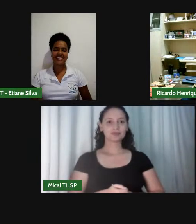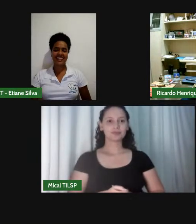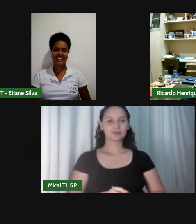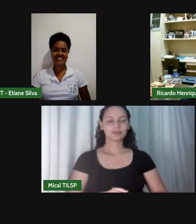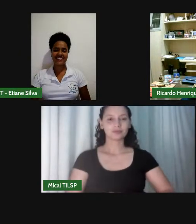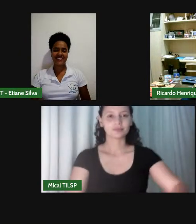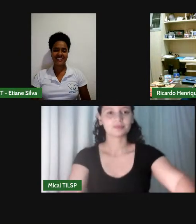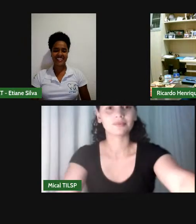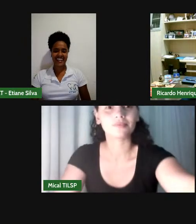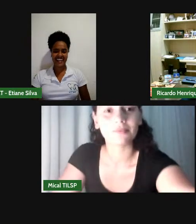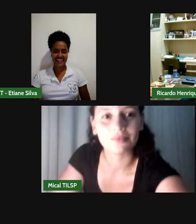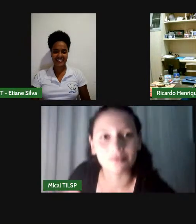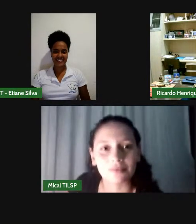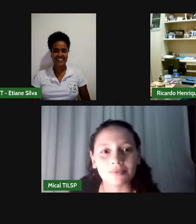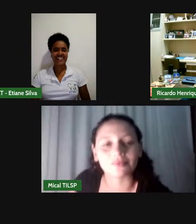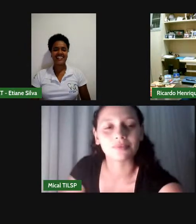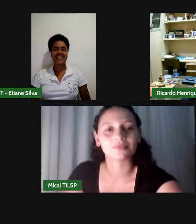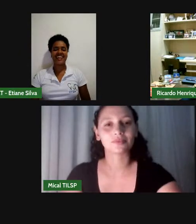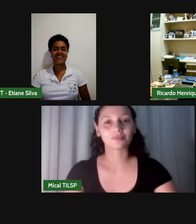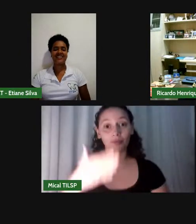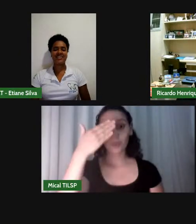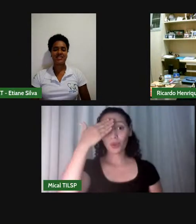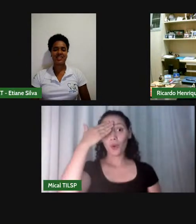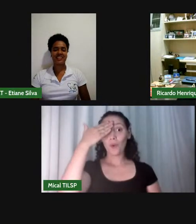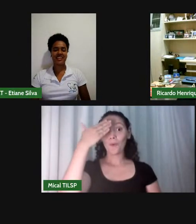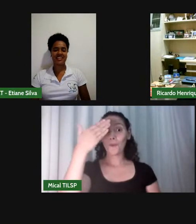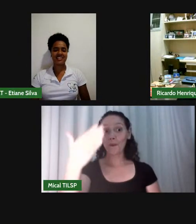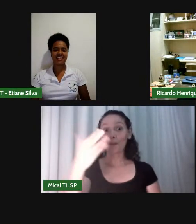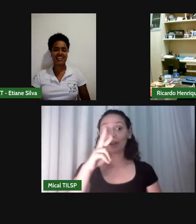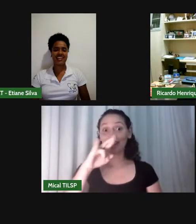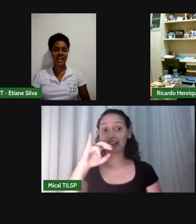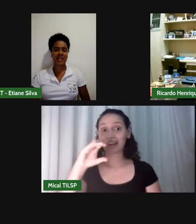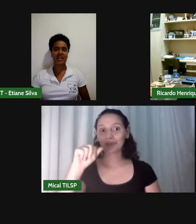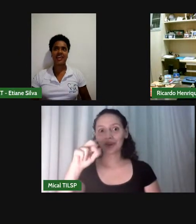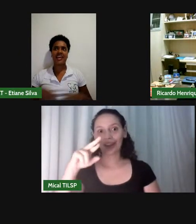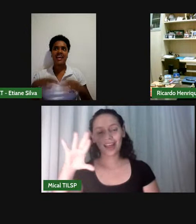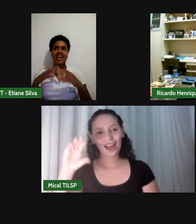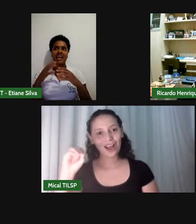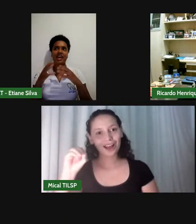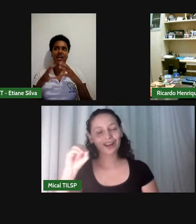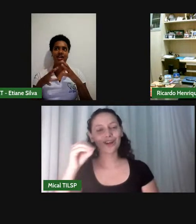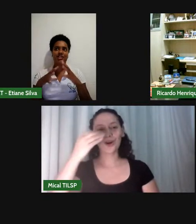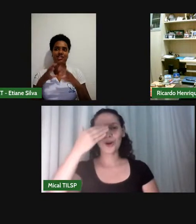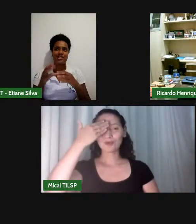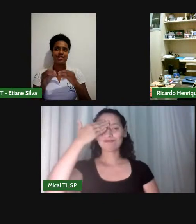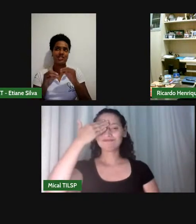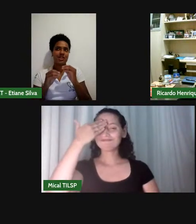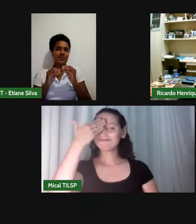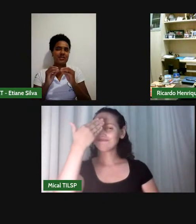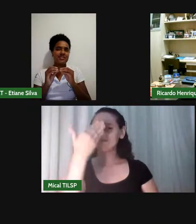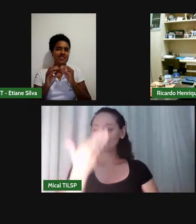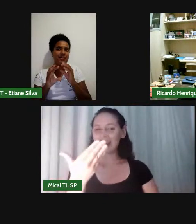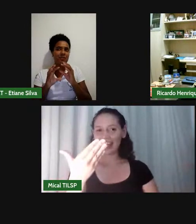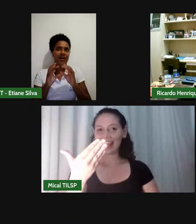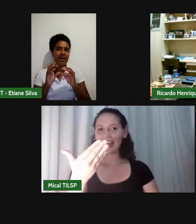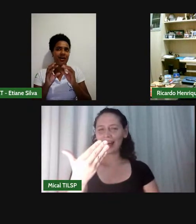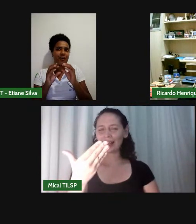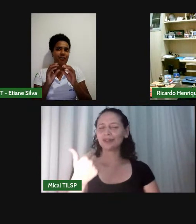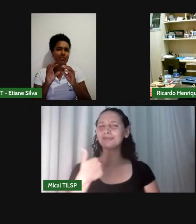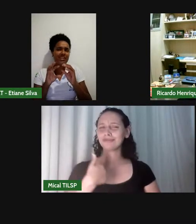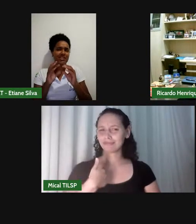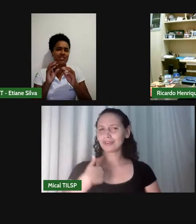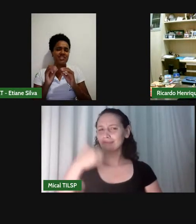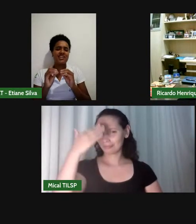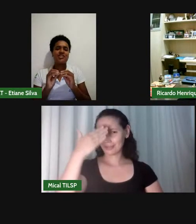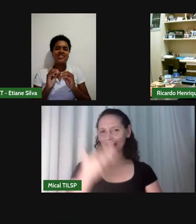Muito obrigada, doutor Ricardo. Né, eu tenho certeza que quem já sentiu assim